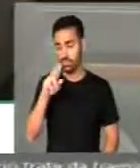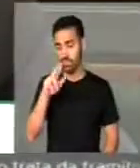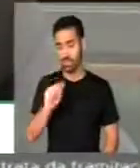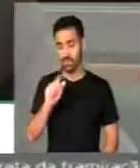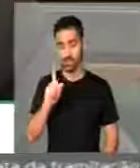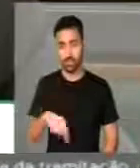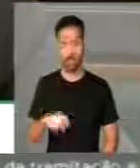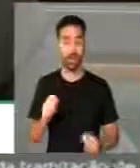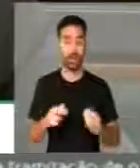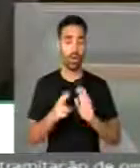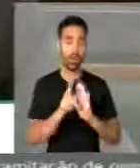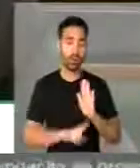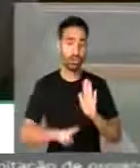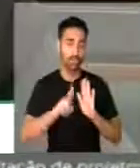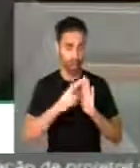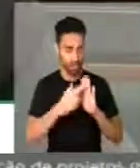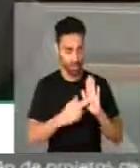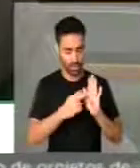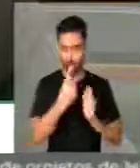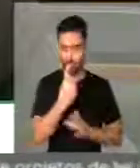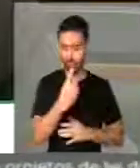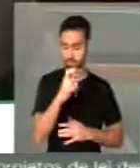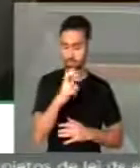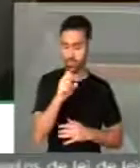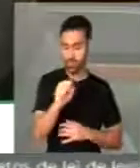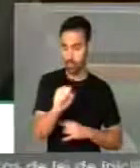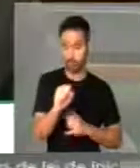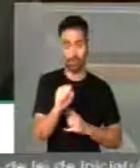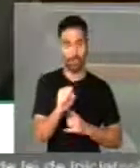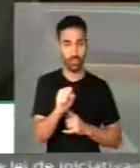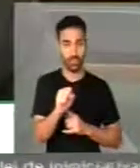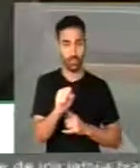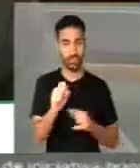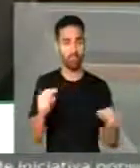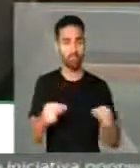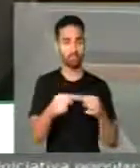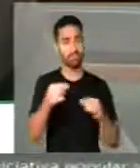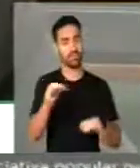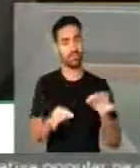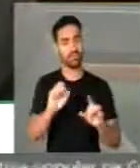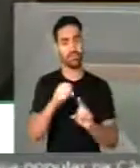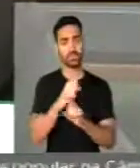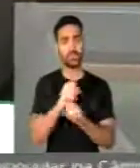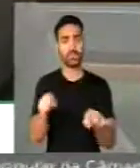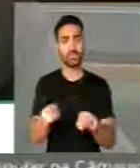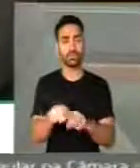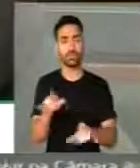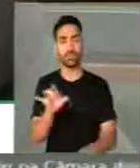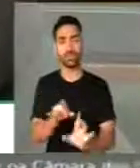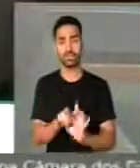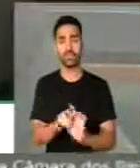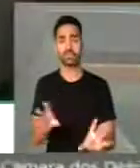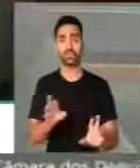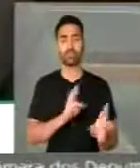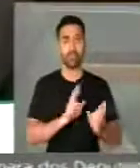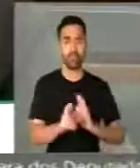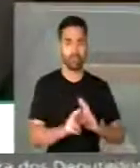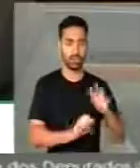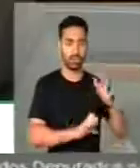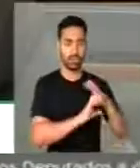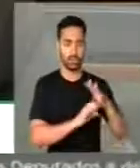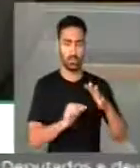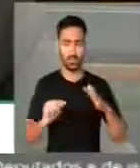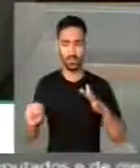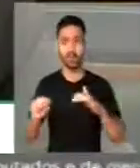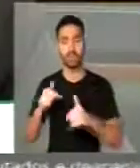Convenção 158 representa um fator de justiça social e de democracia nas relações entre o capital e o